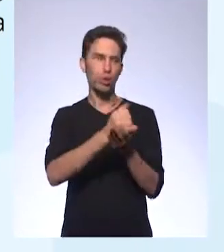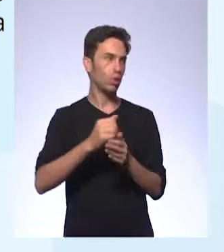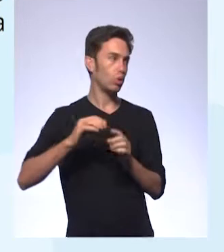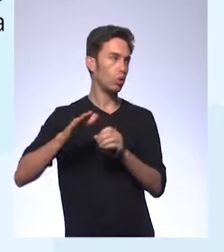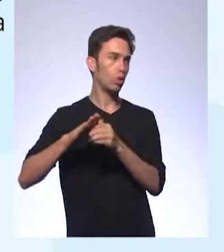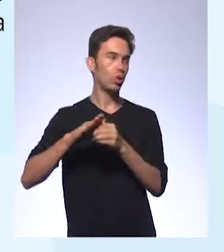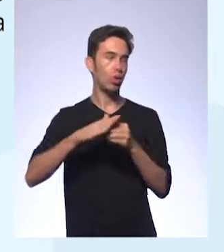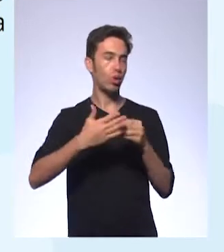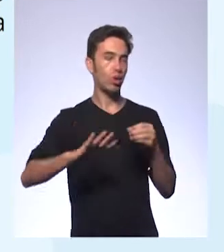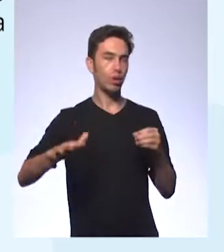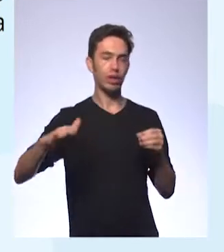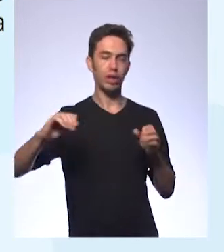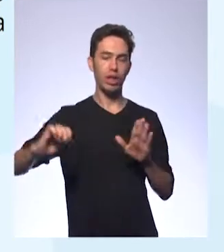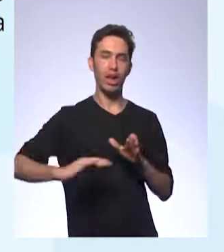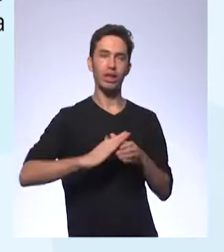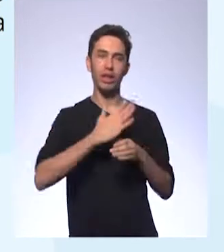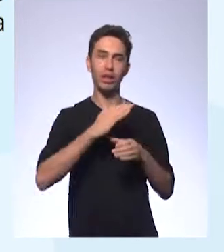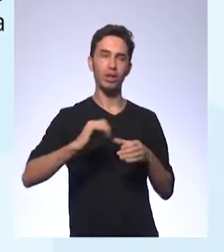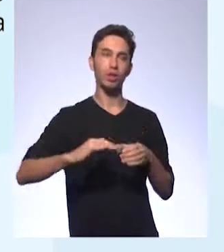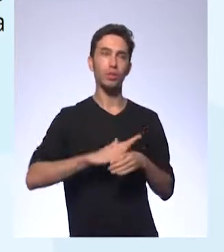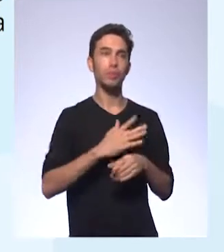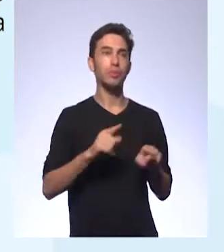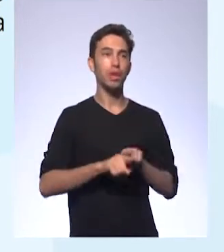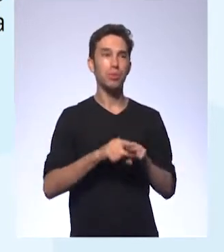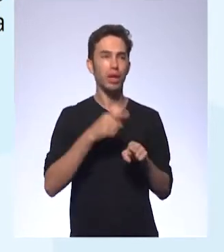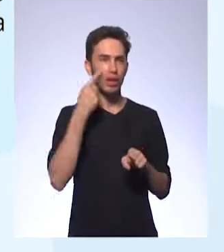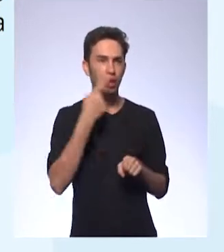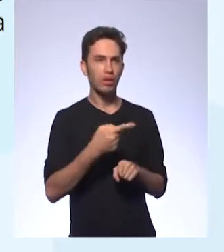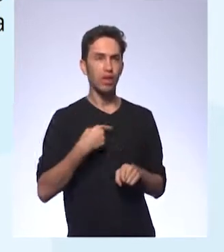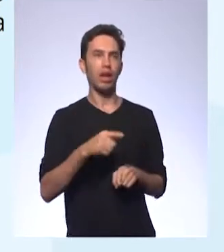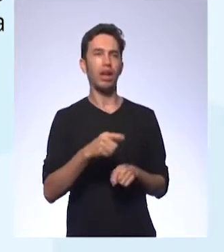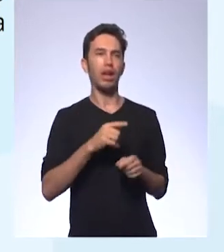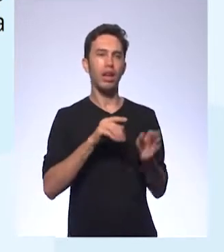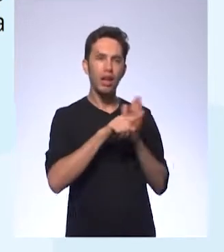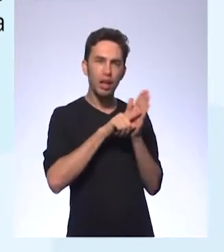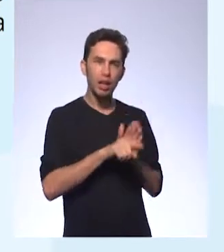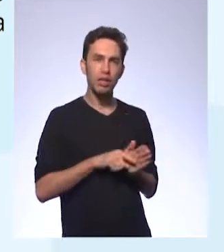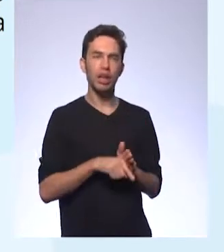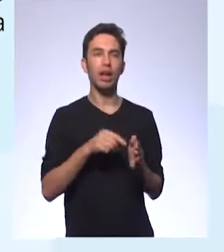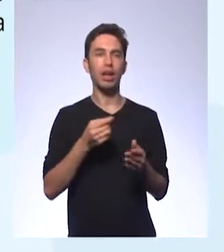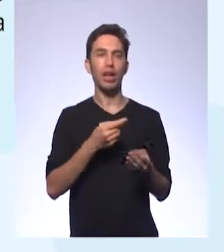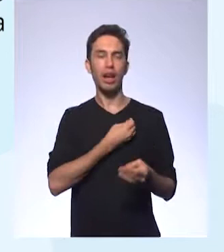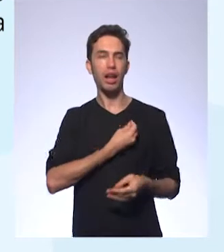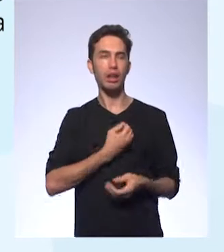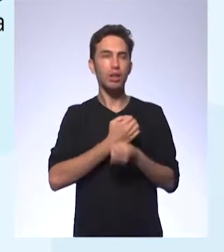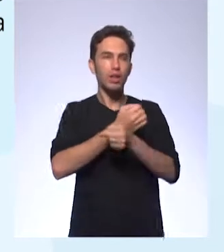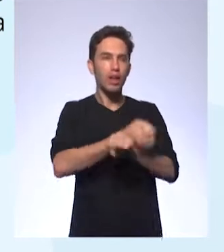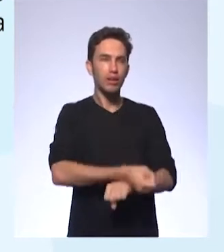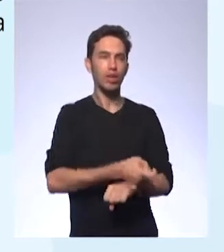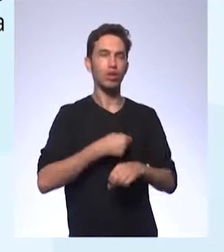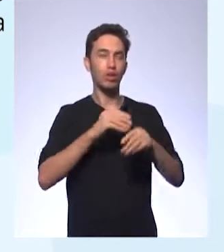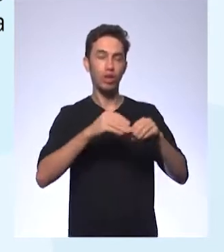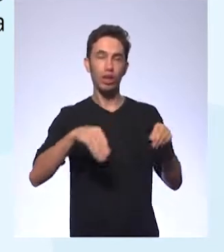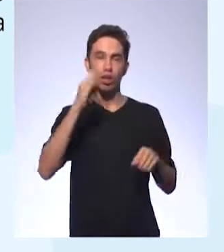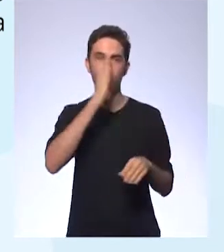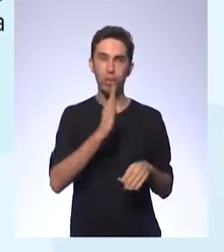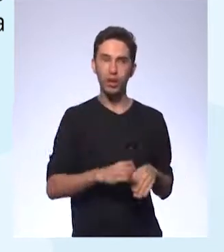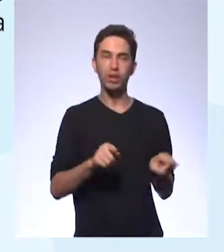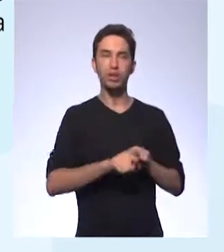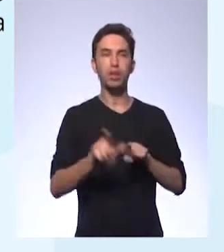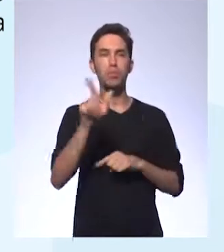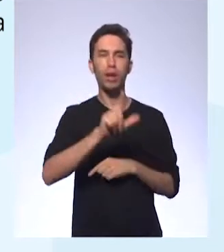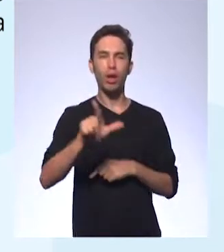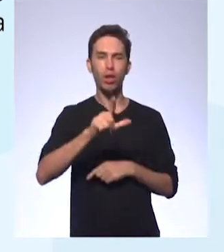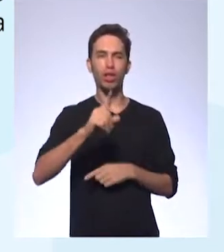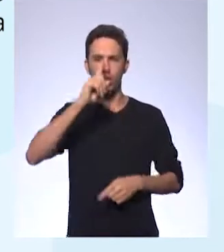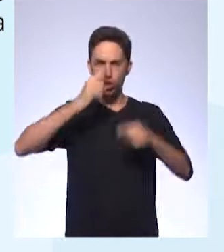e analisar a situação dos escravizados no território brasileiro e as lógicas de dominação dos negros